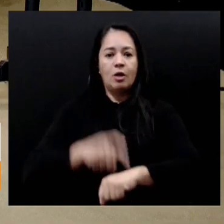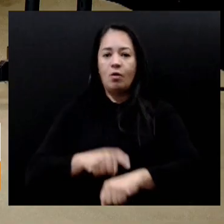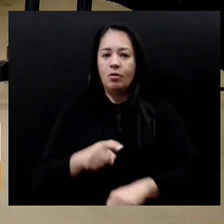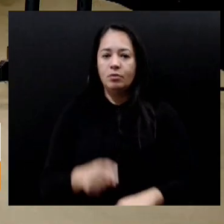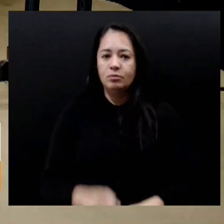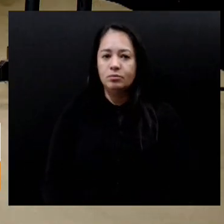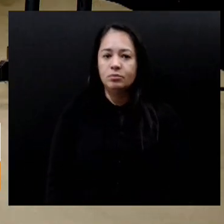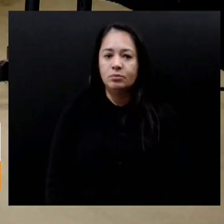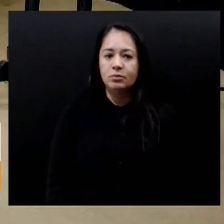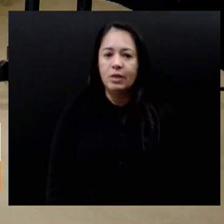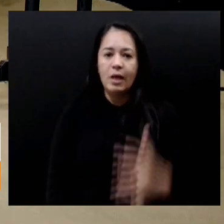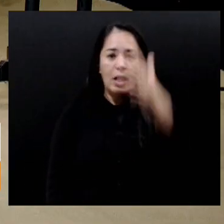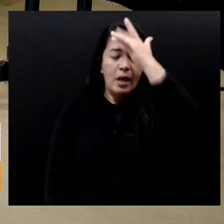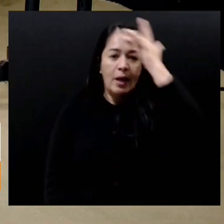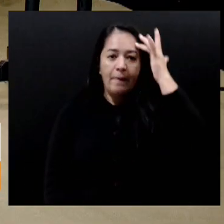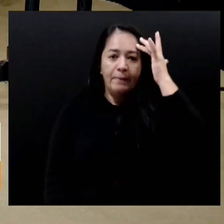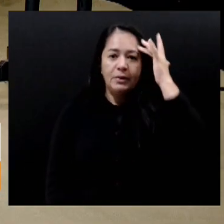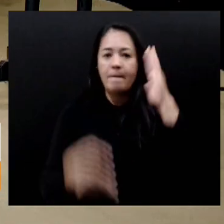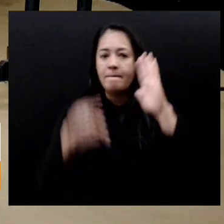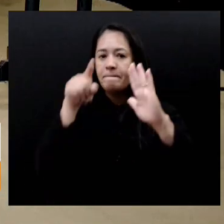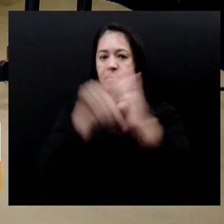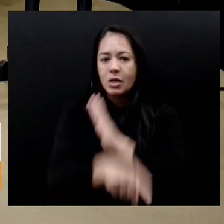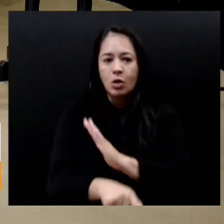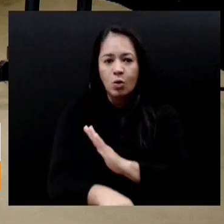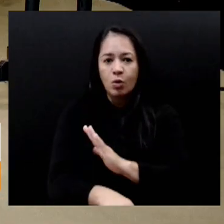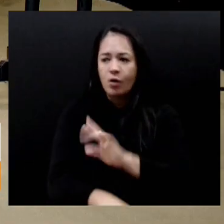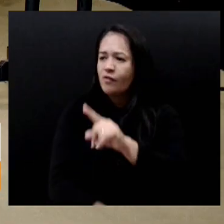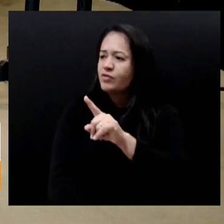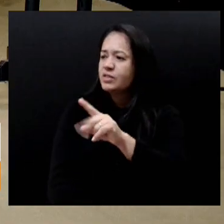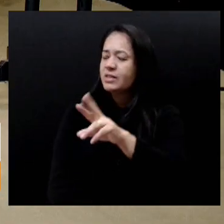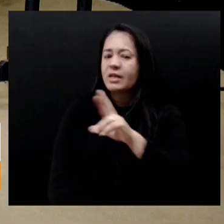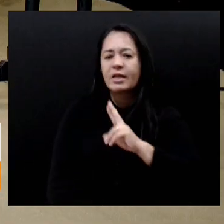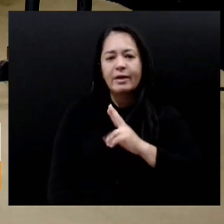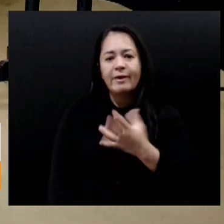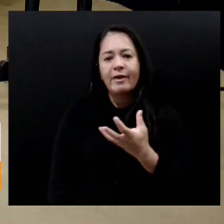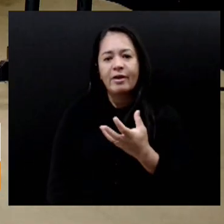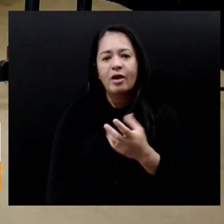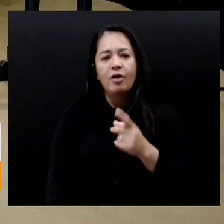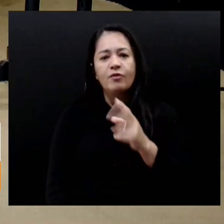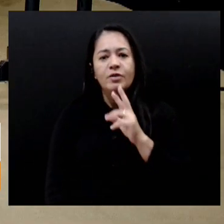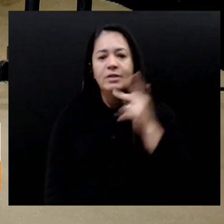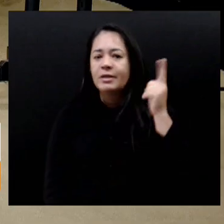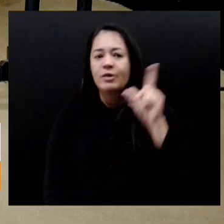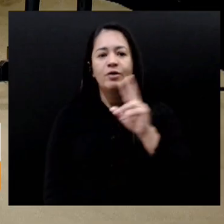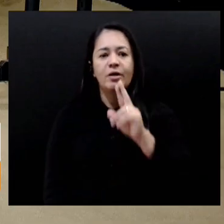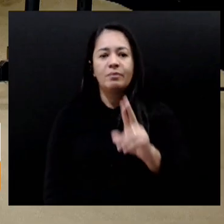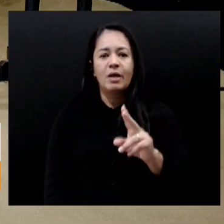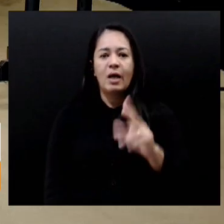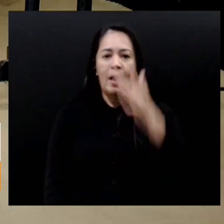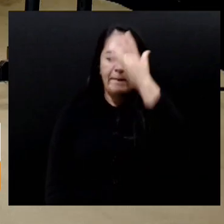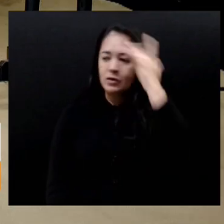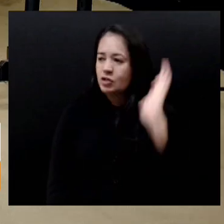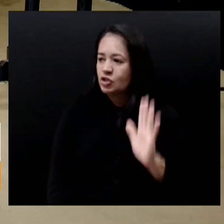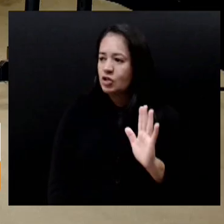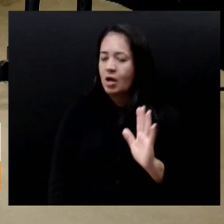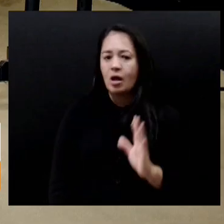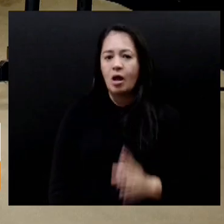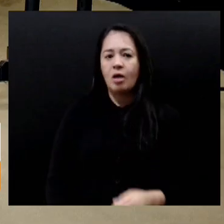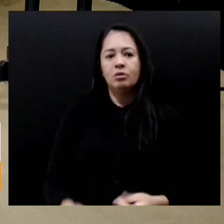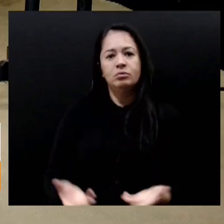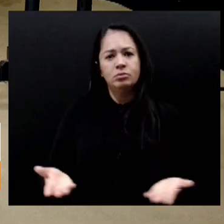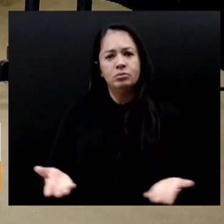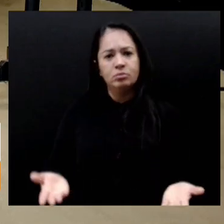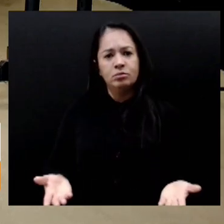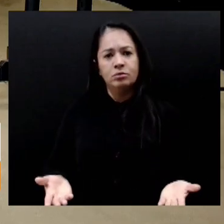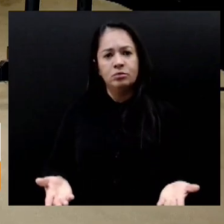pessoa pergunta, quer que você responda na hora, você não responde na hora, a pessoa já vem, já entrega para você, né? Vem com uma